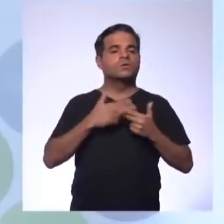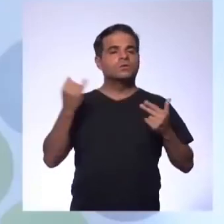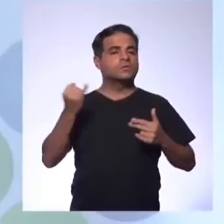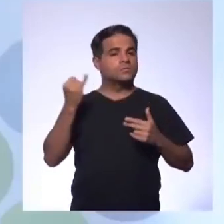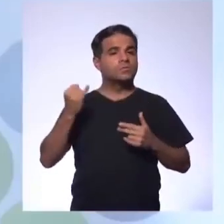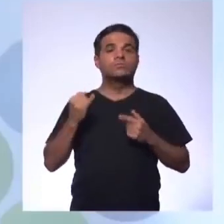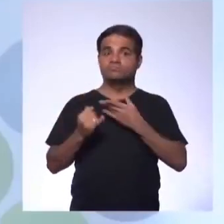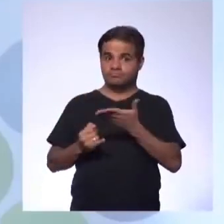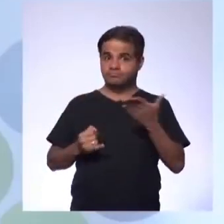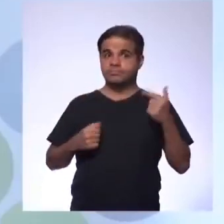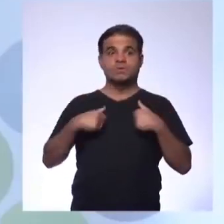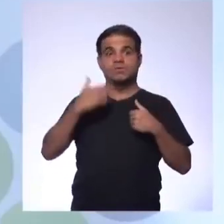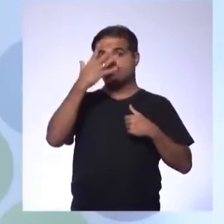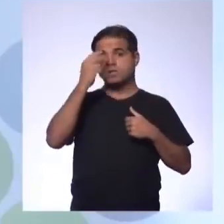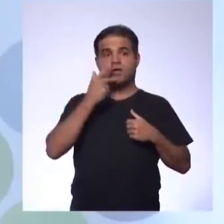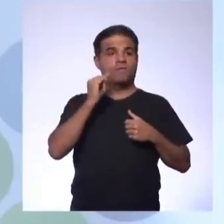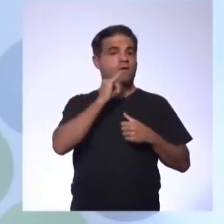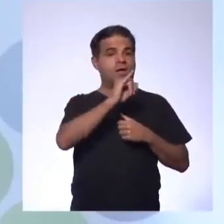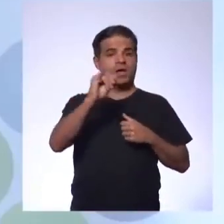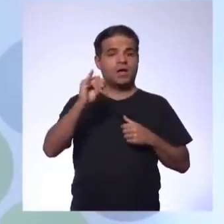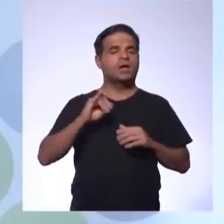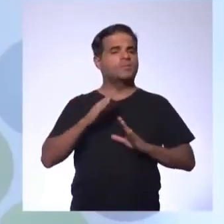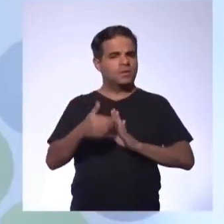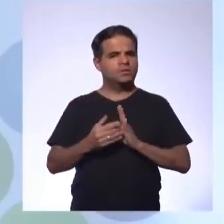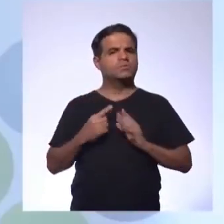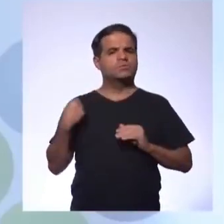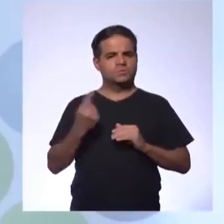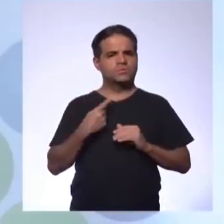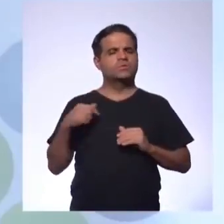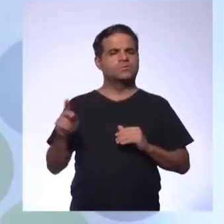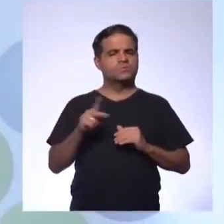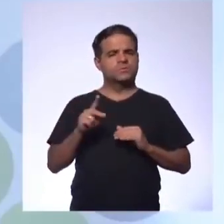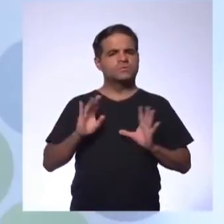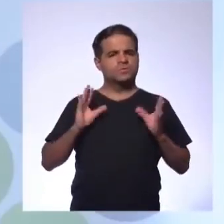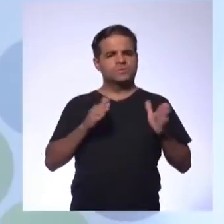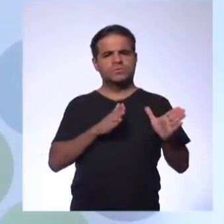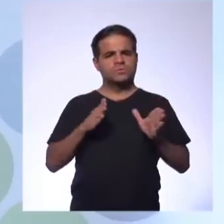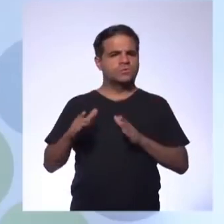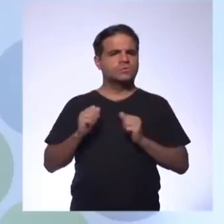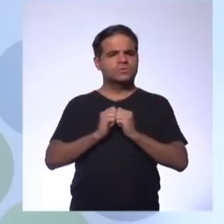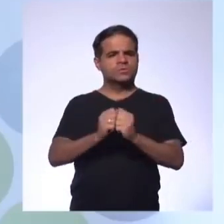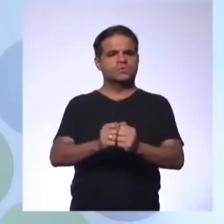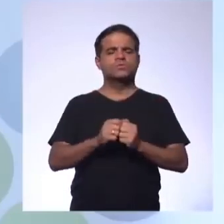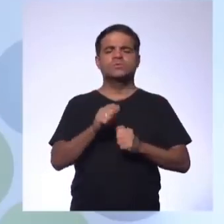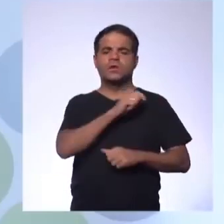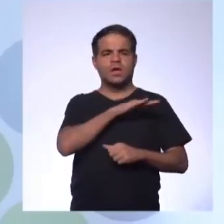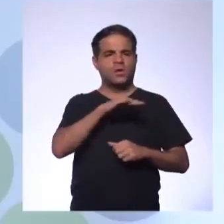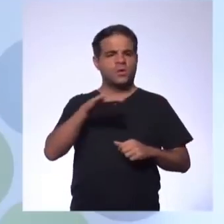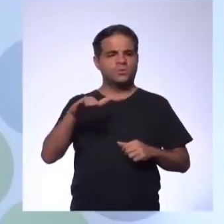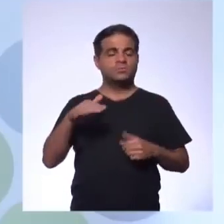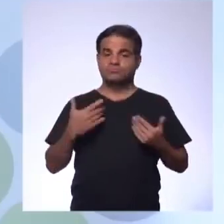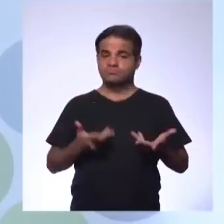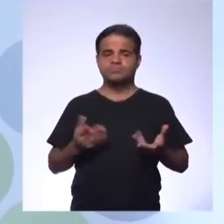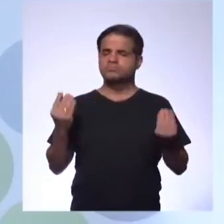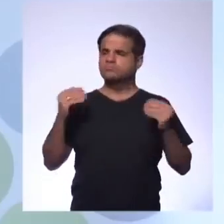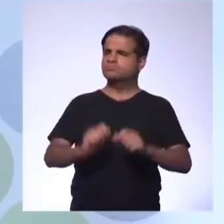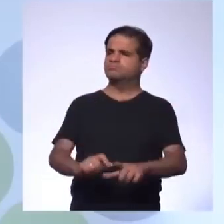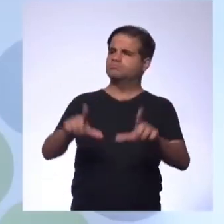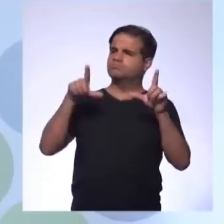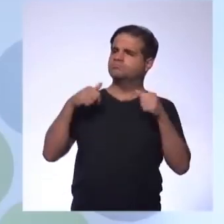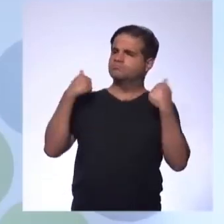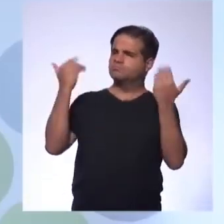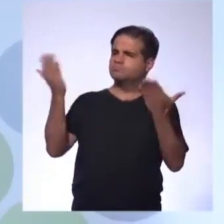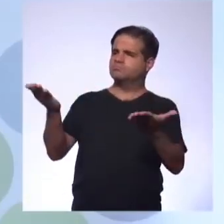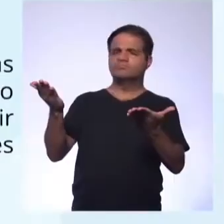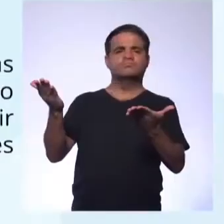importantíssima que eu não falei e serve para nós todos, professores, nos organizarmos com vocês e para os alunos também. Olha só. Volta na tela essa